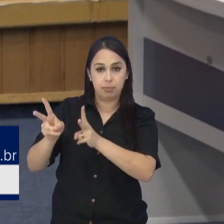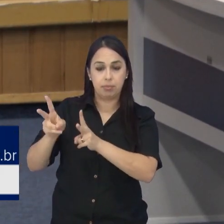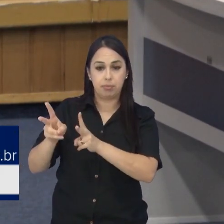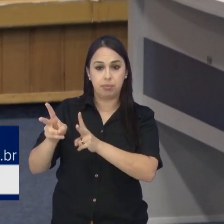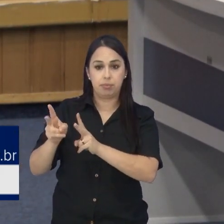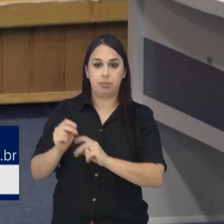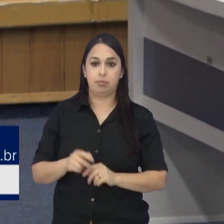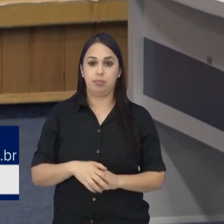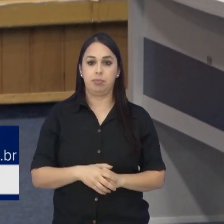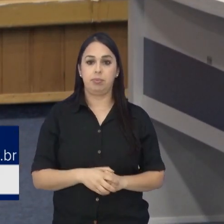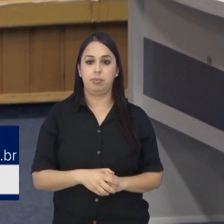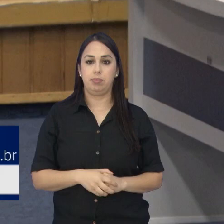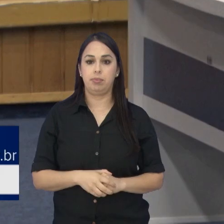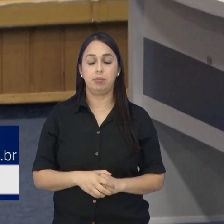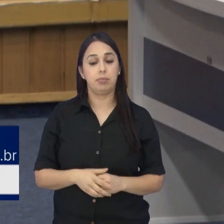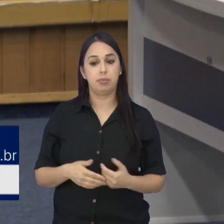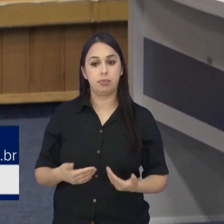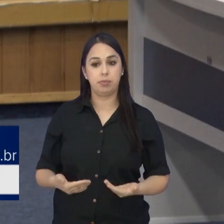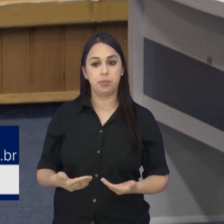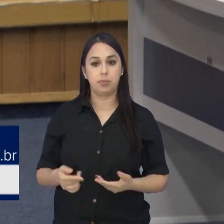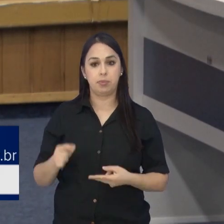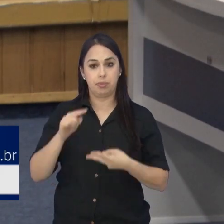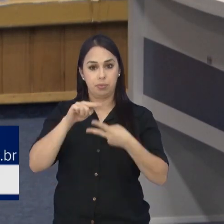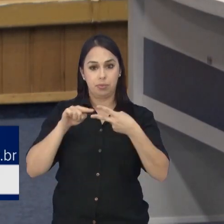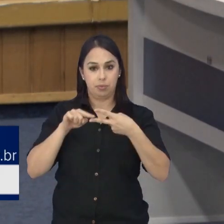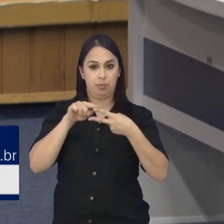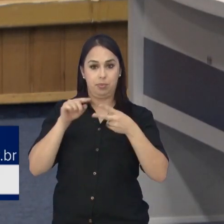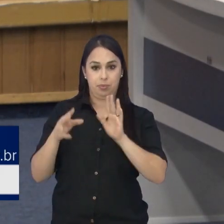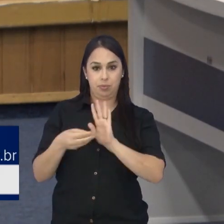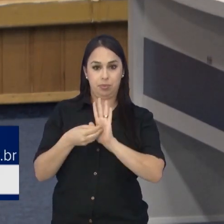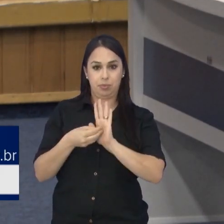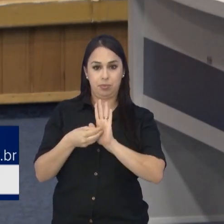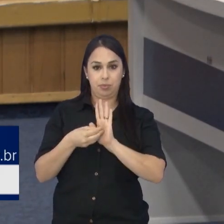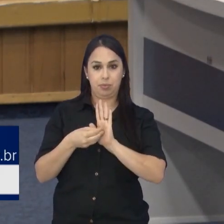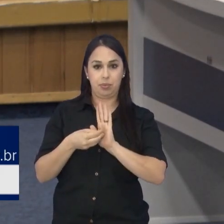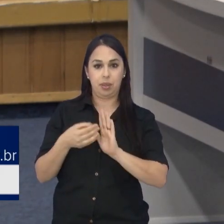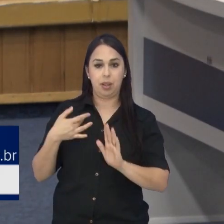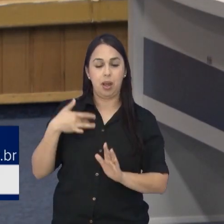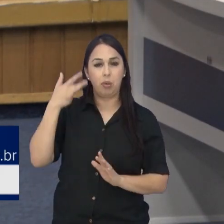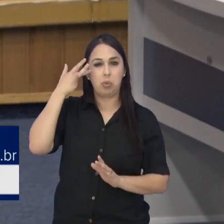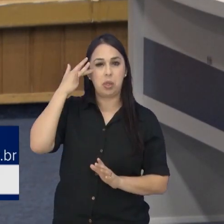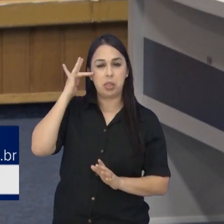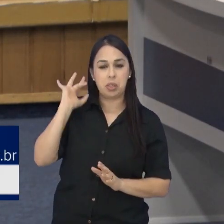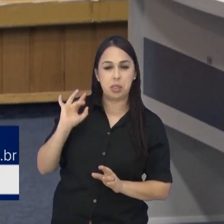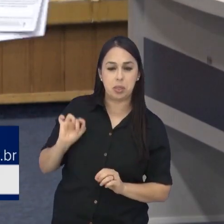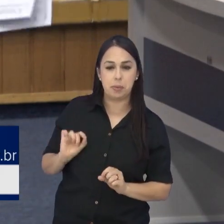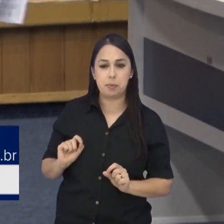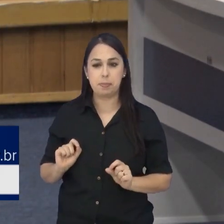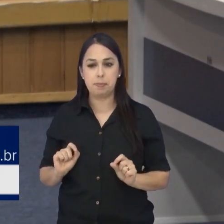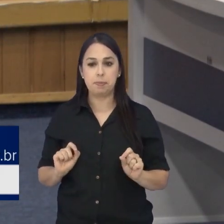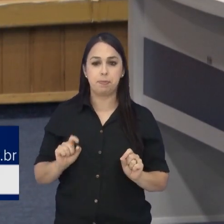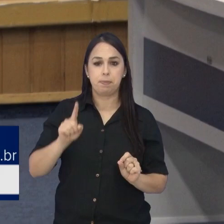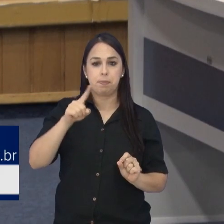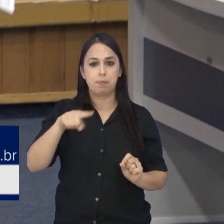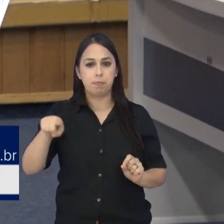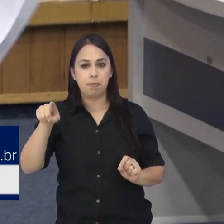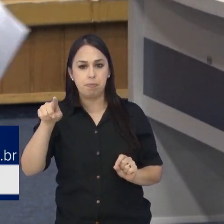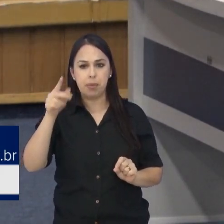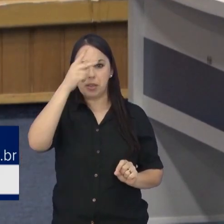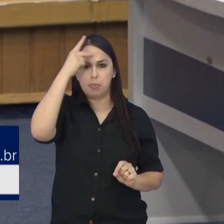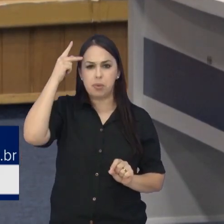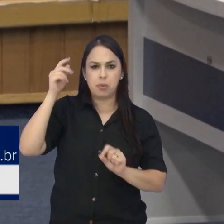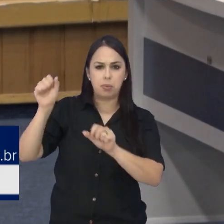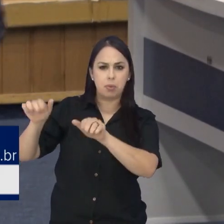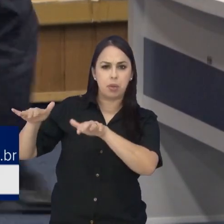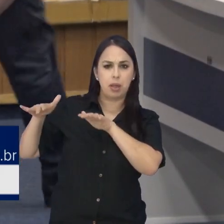atual administração. Então, essas duas emendas, que eu não sei se dá para... o público que está aqui, que